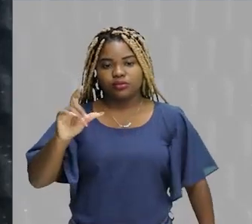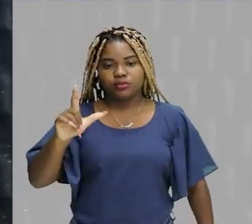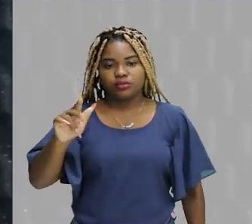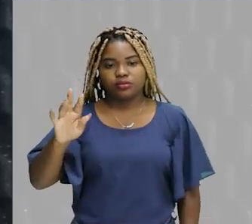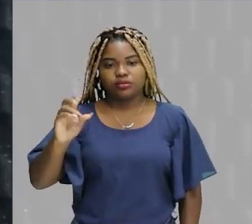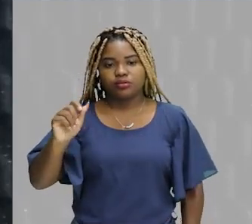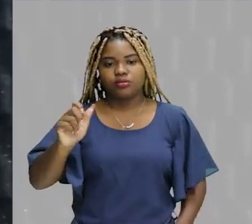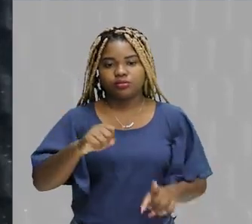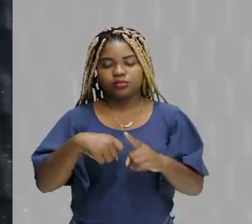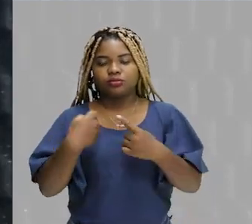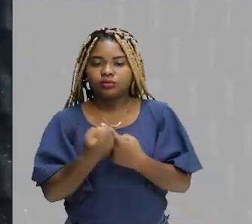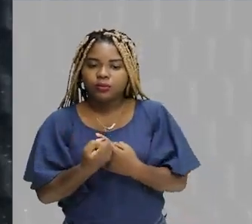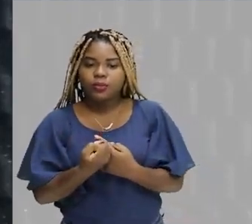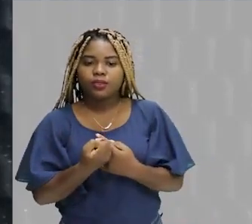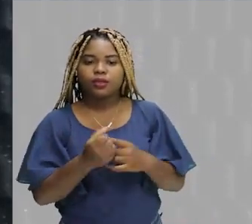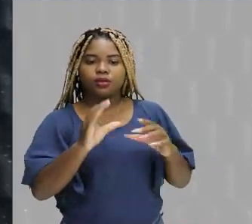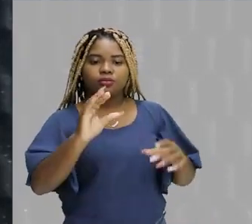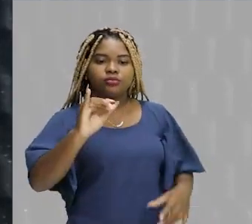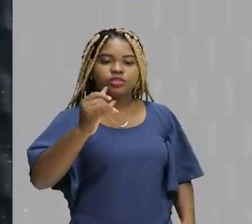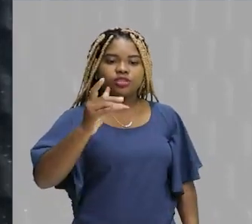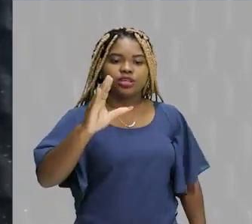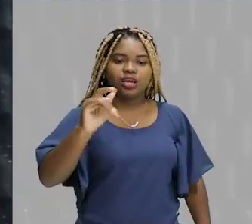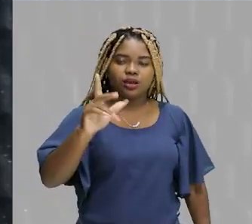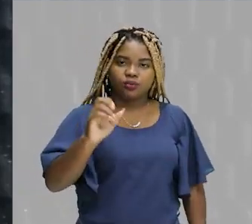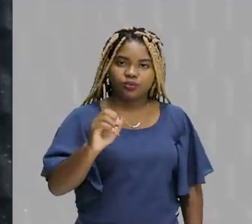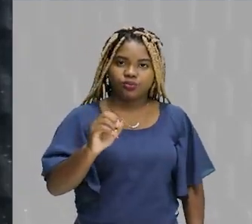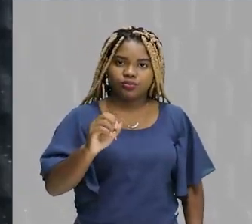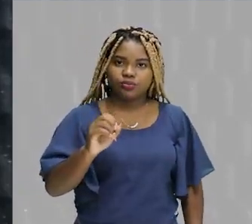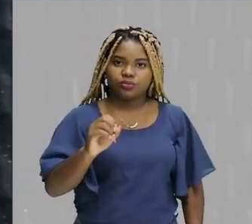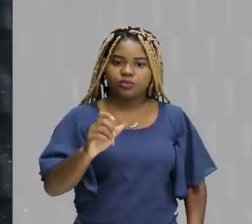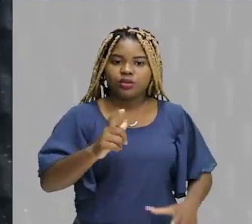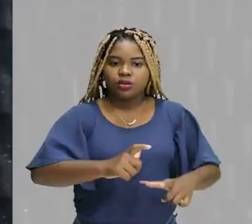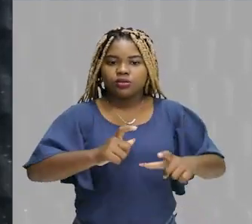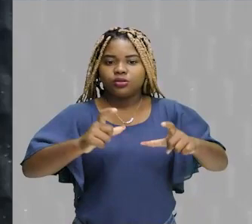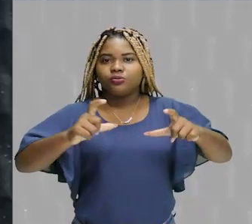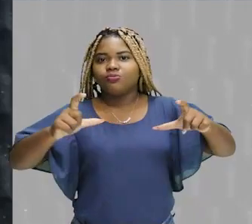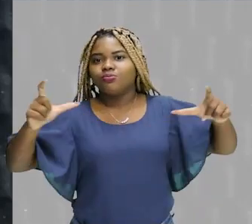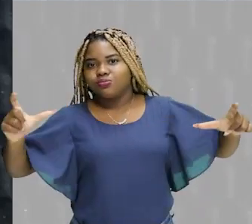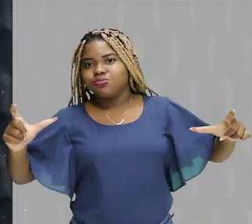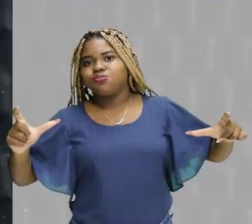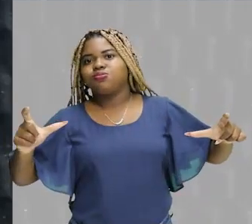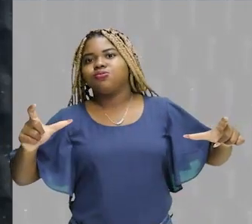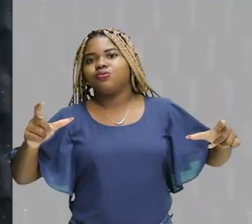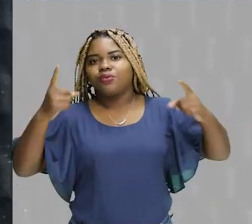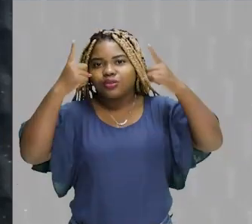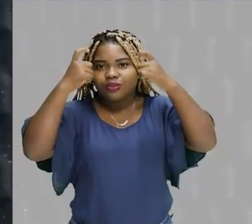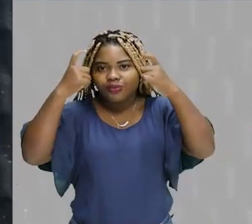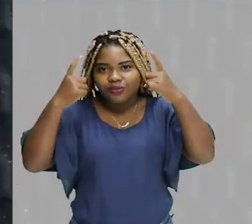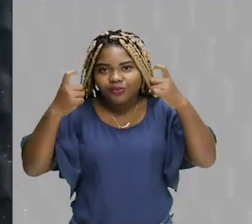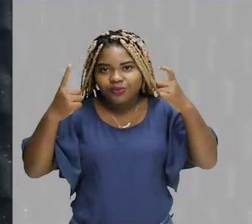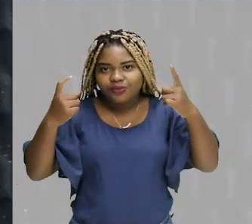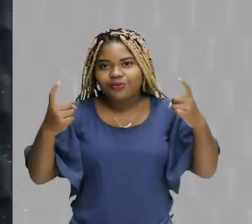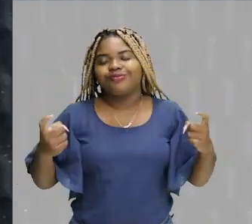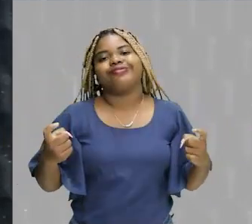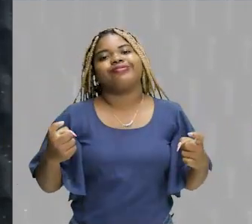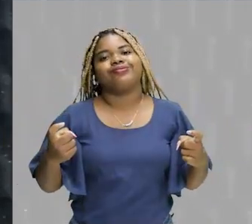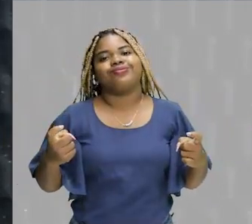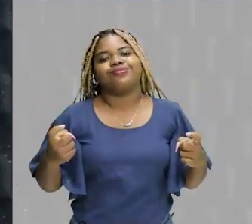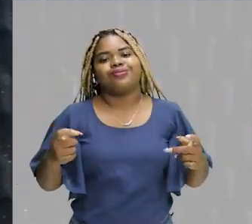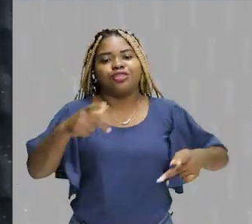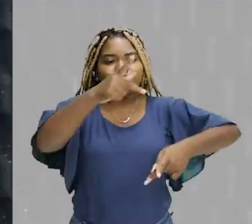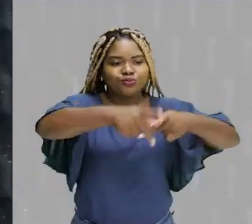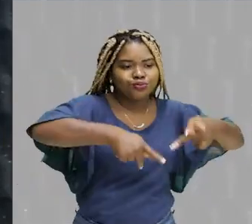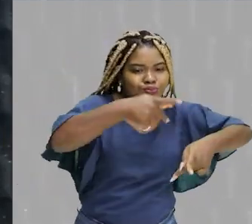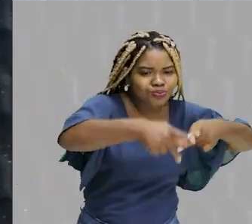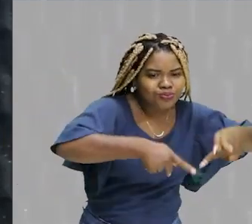te falei, vale para todas as outras metrópoles. Crescimento da criminalidade. Quanto mais aumenta a população,